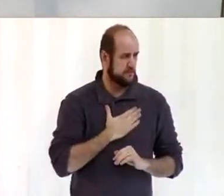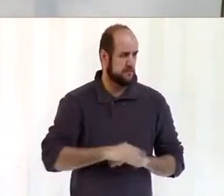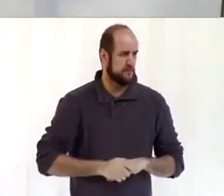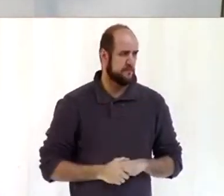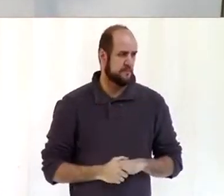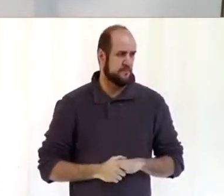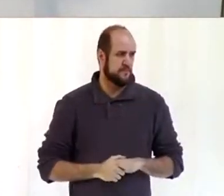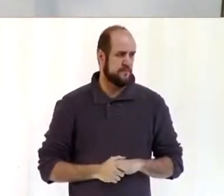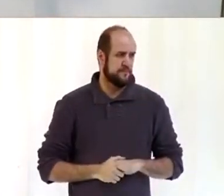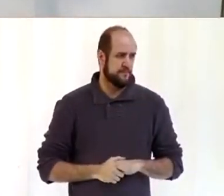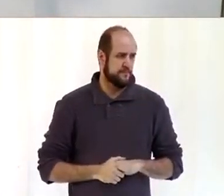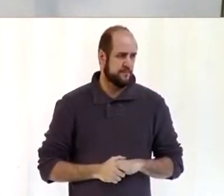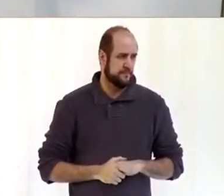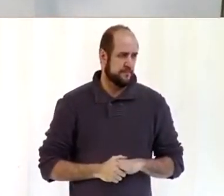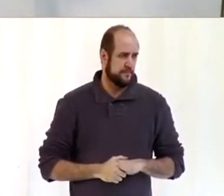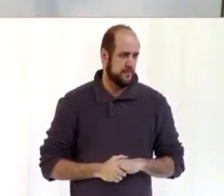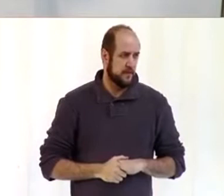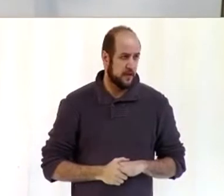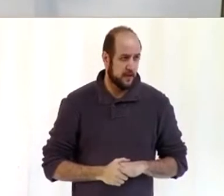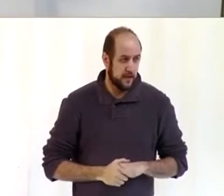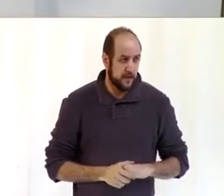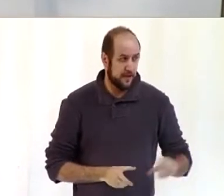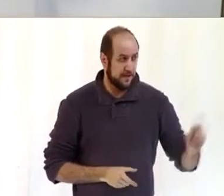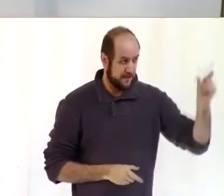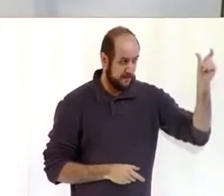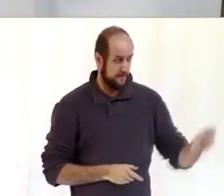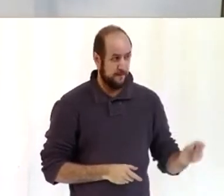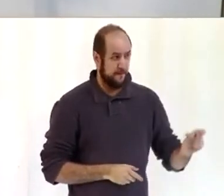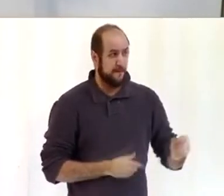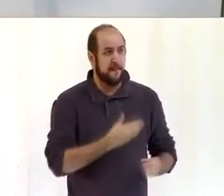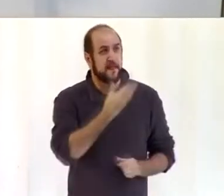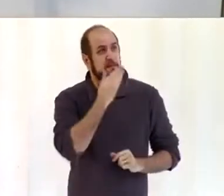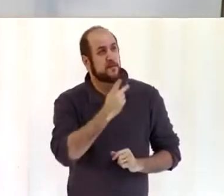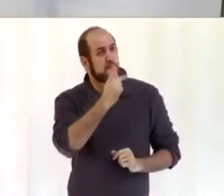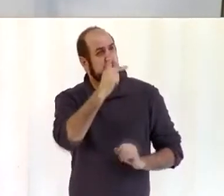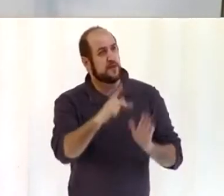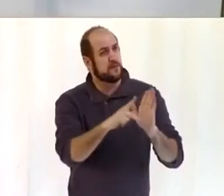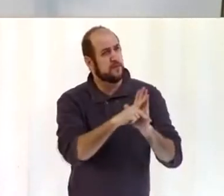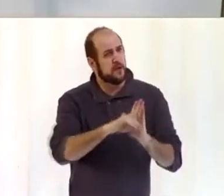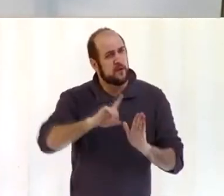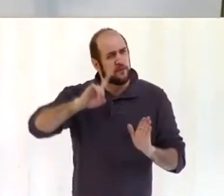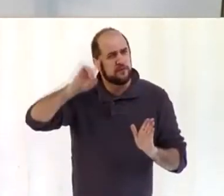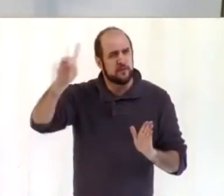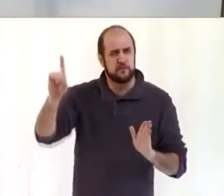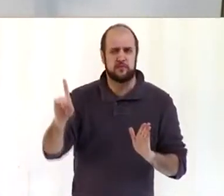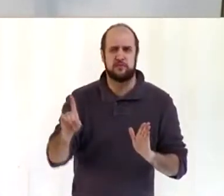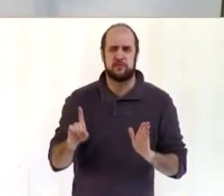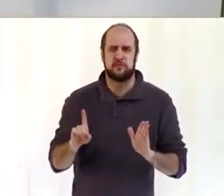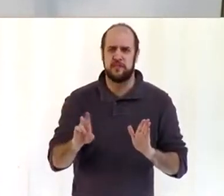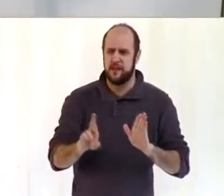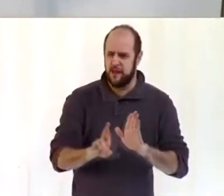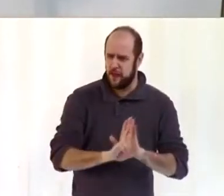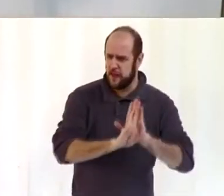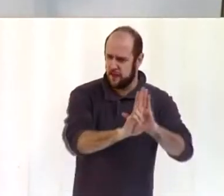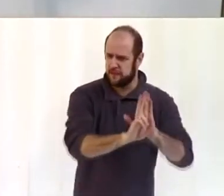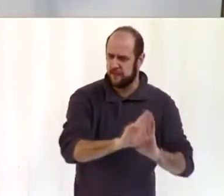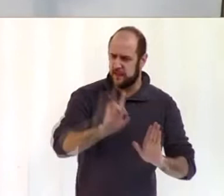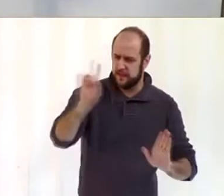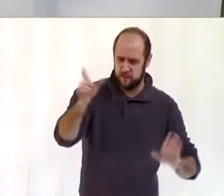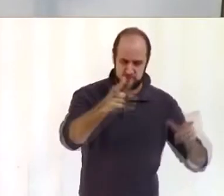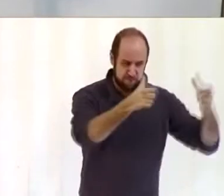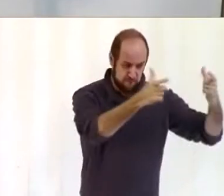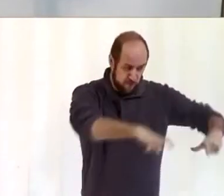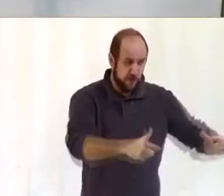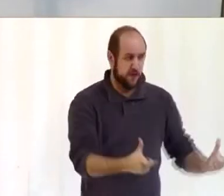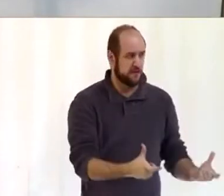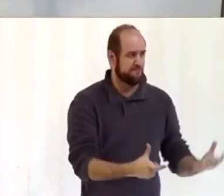Eliseu representava, era um profeta de Deus e, portanto, representava a presença de Deus